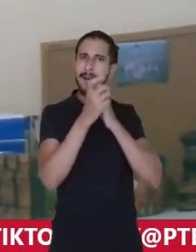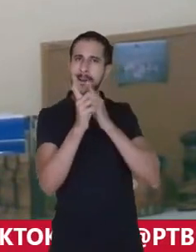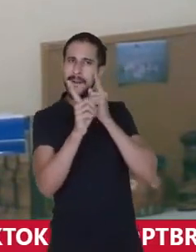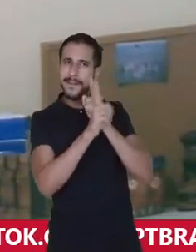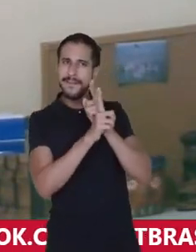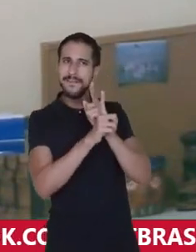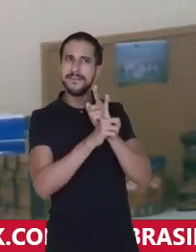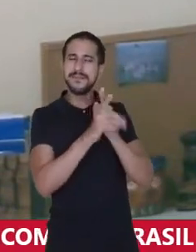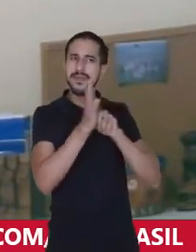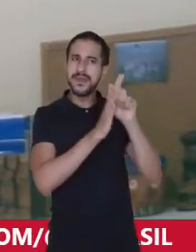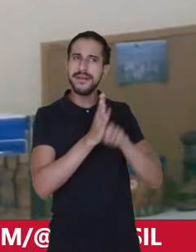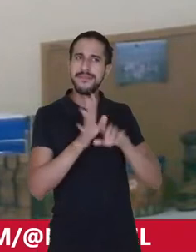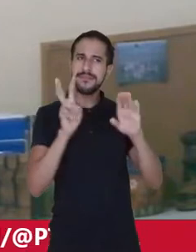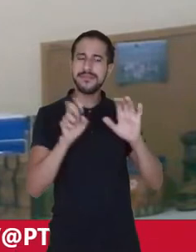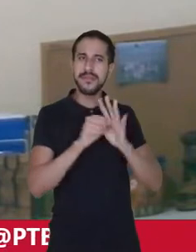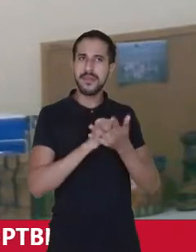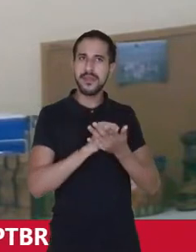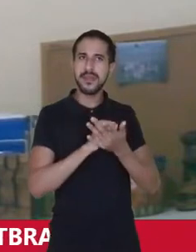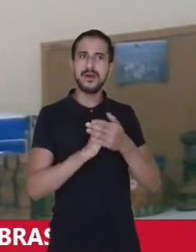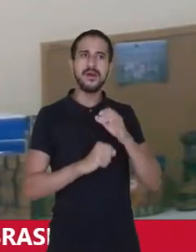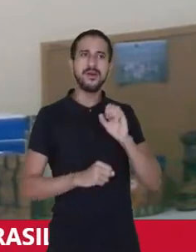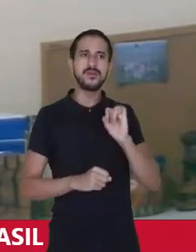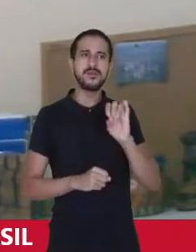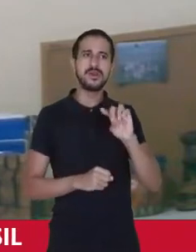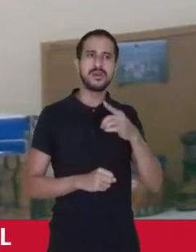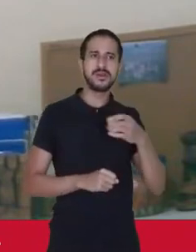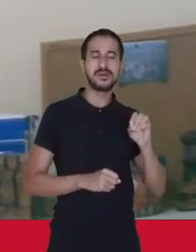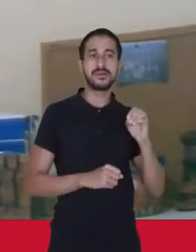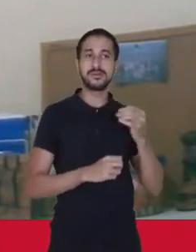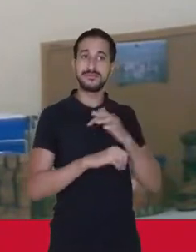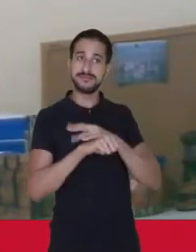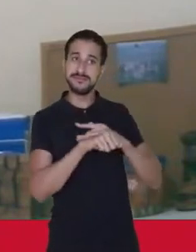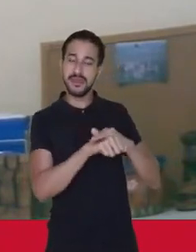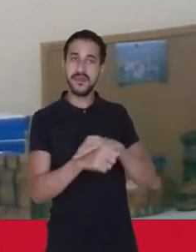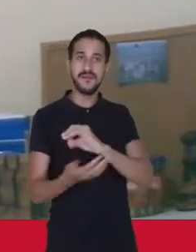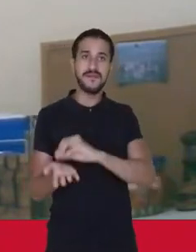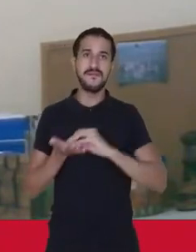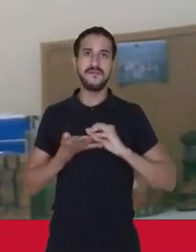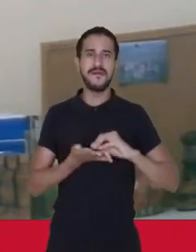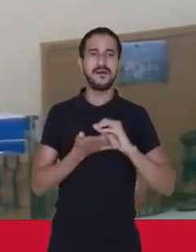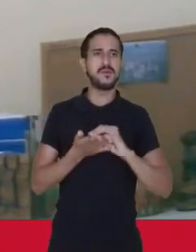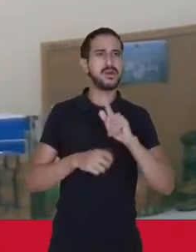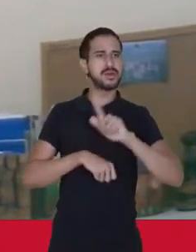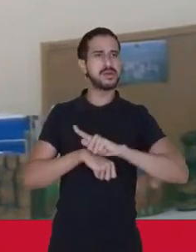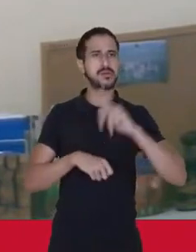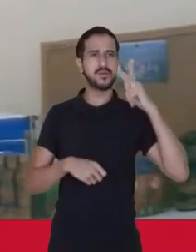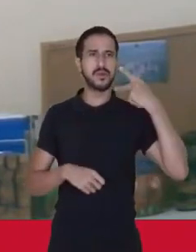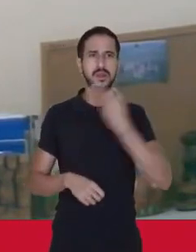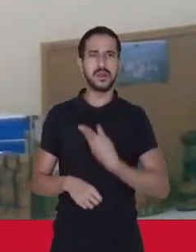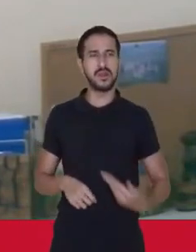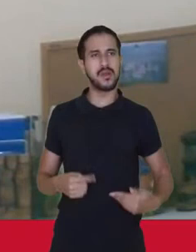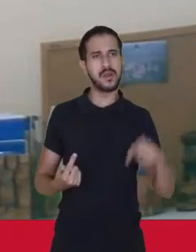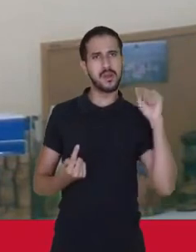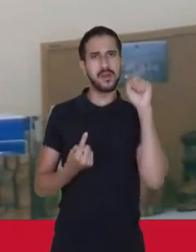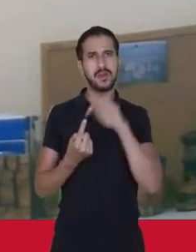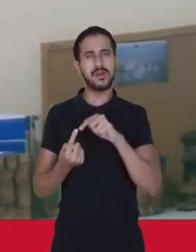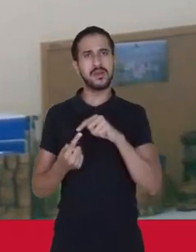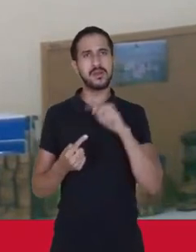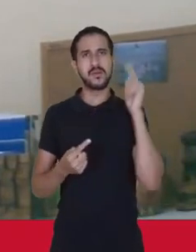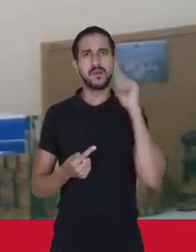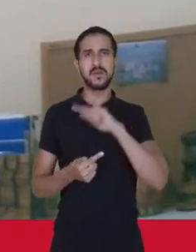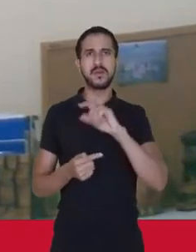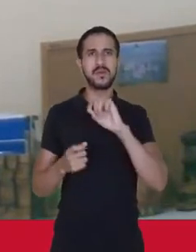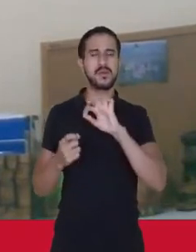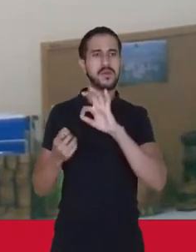sobre a pandemia, né? A subnotificação de casos, né? A falta de um comando de política pública para um preenchimento,